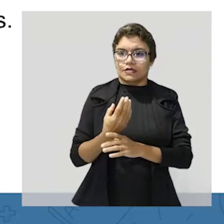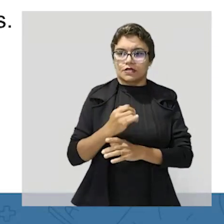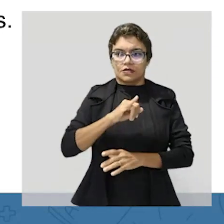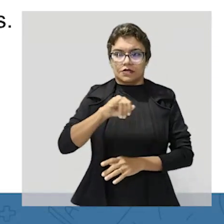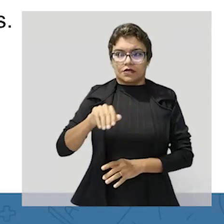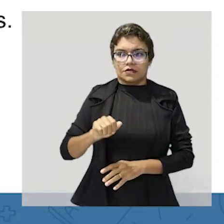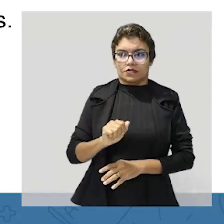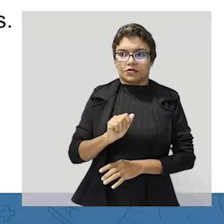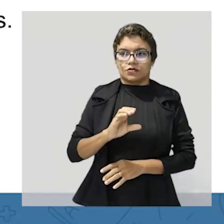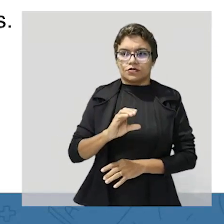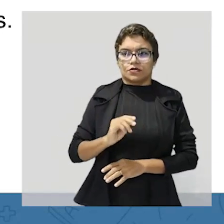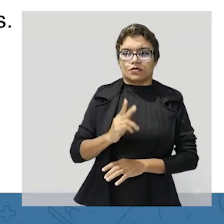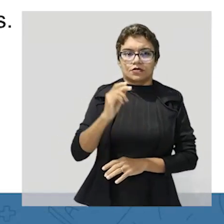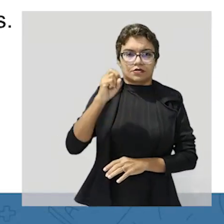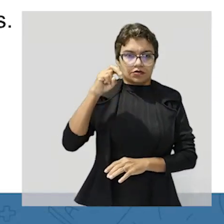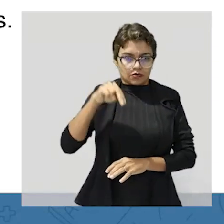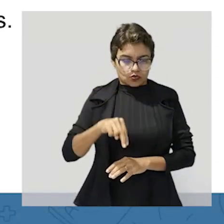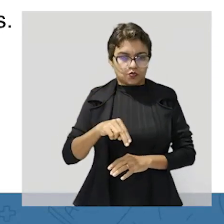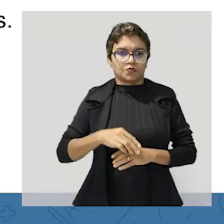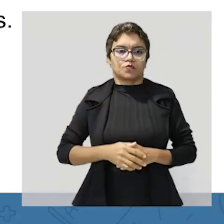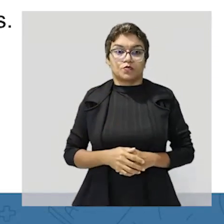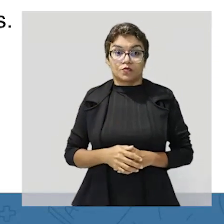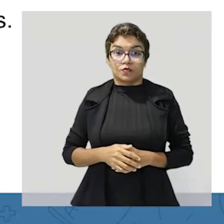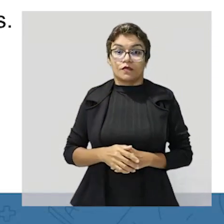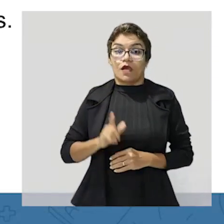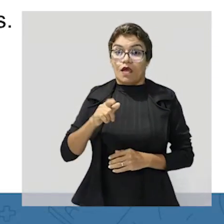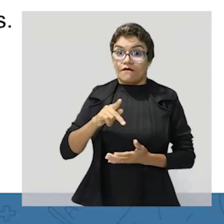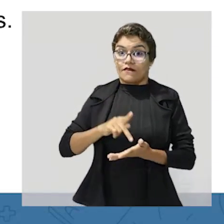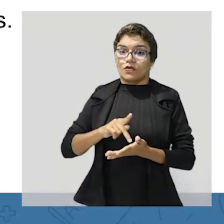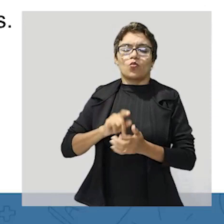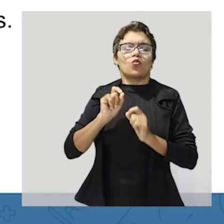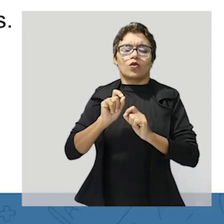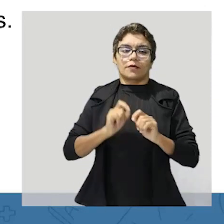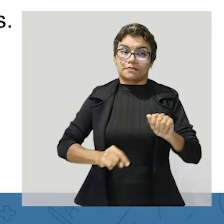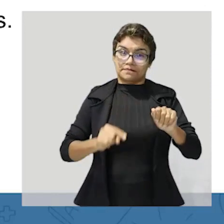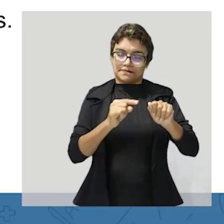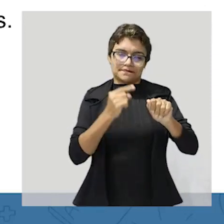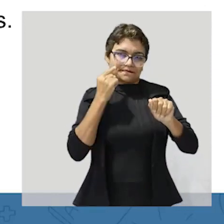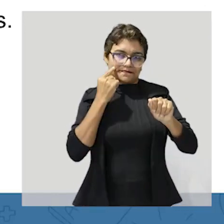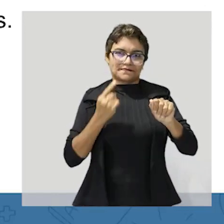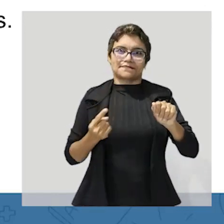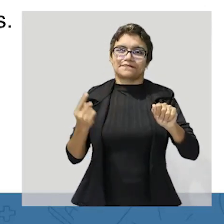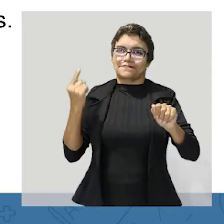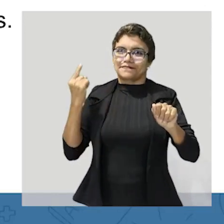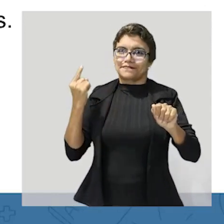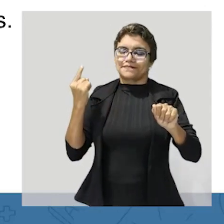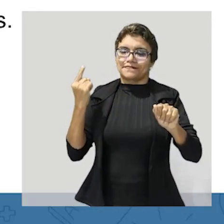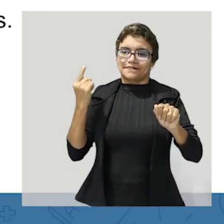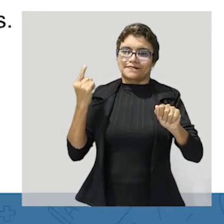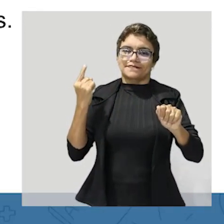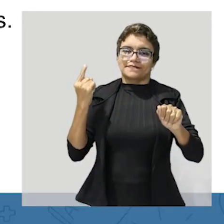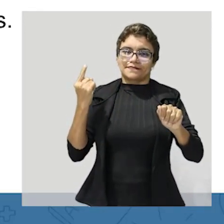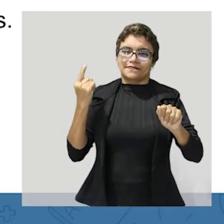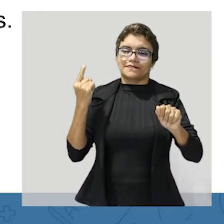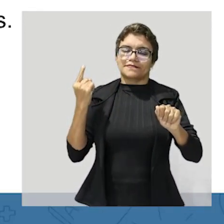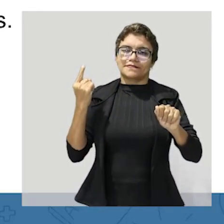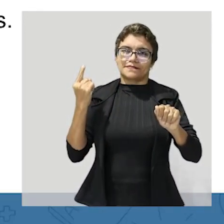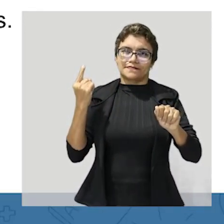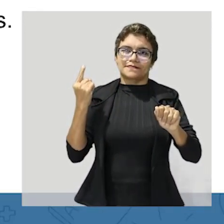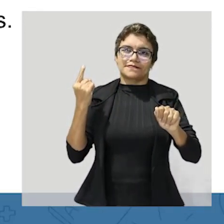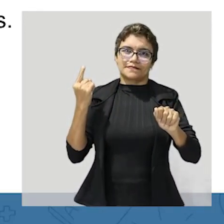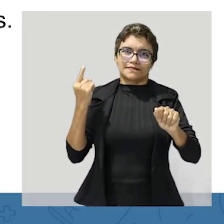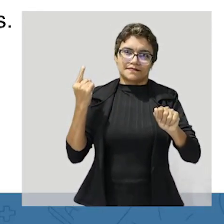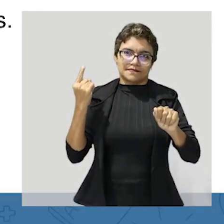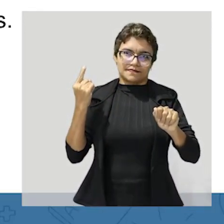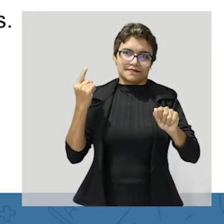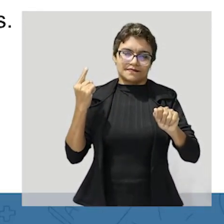de Jackson Pollock. A originalidade dessa releitura reside na apropriação parodística das técnicas e